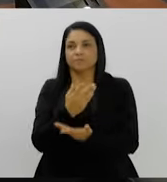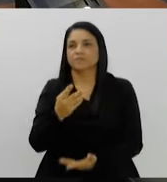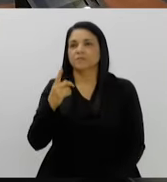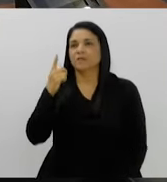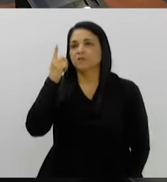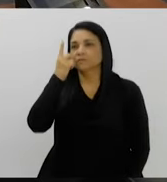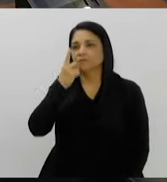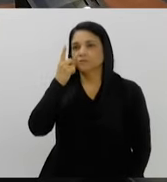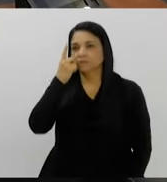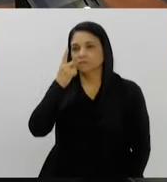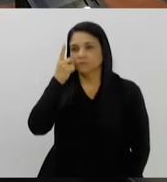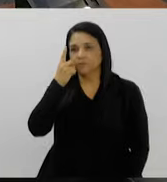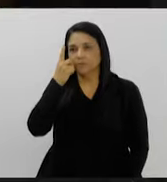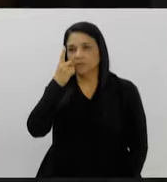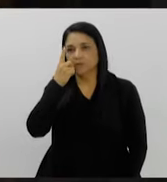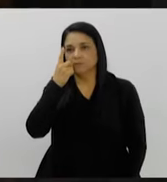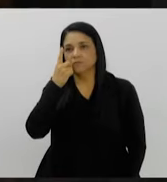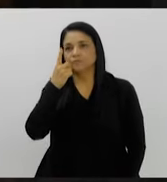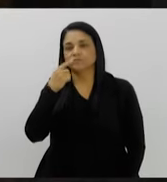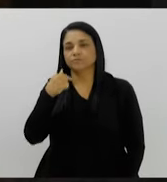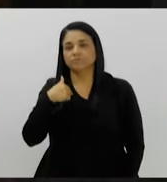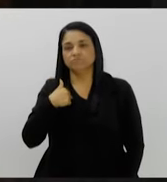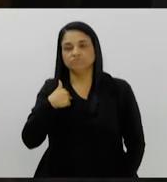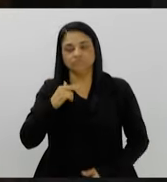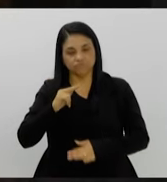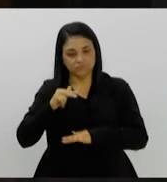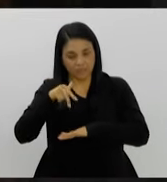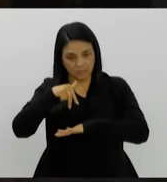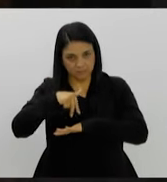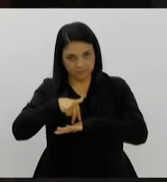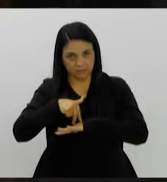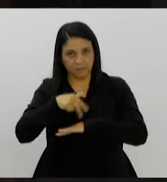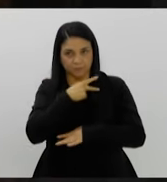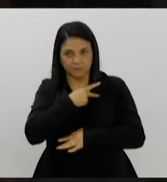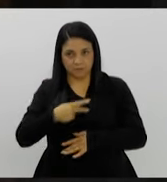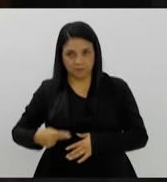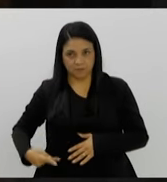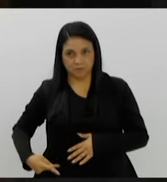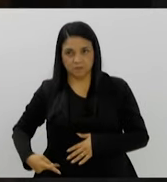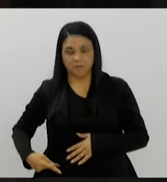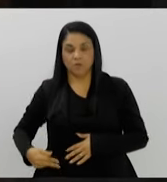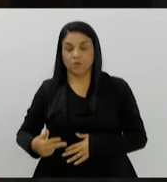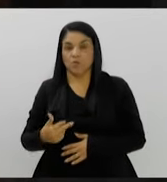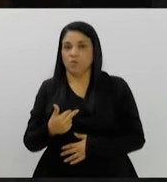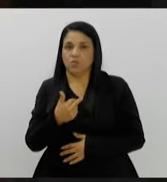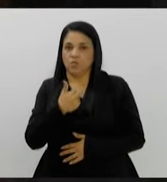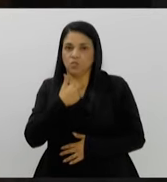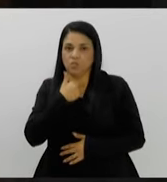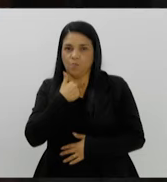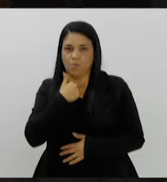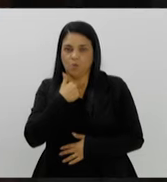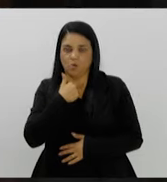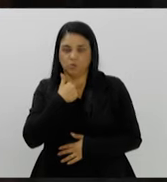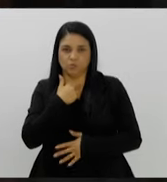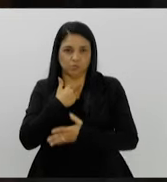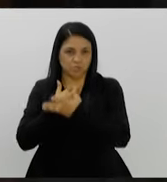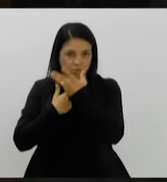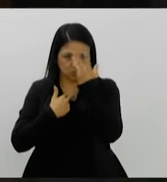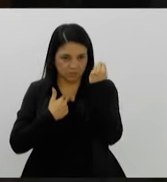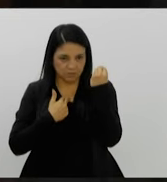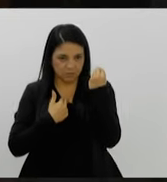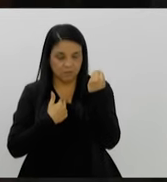abraçou manifestar aqui da presidência mes visto que não posso me ftar Deputado Tho R